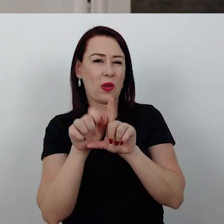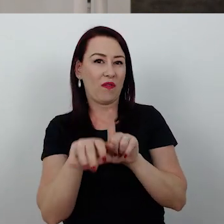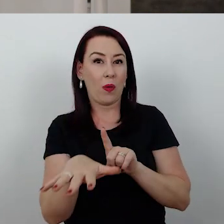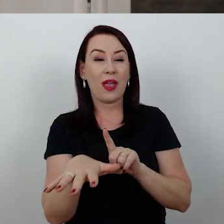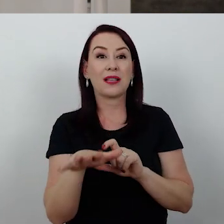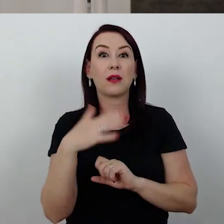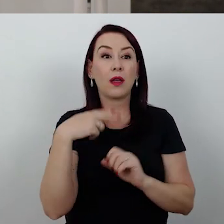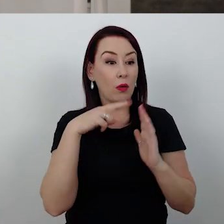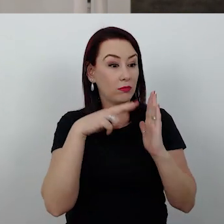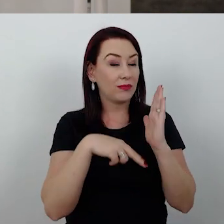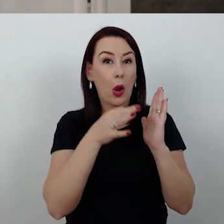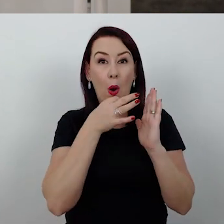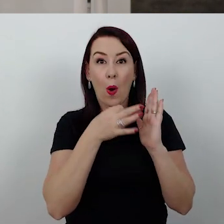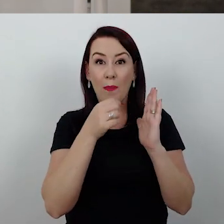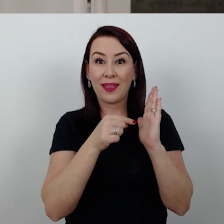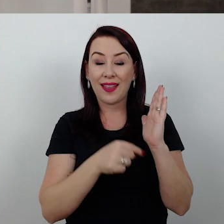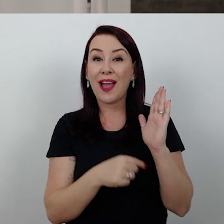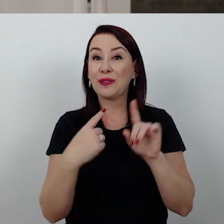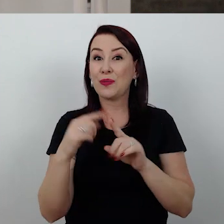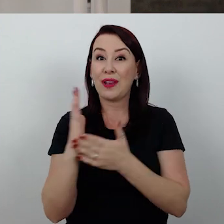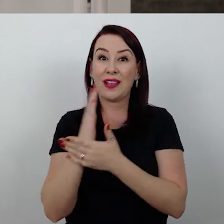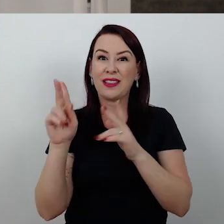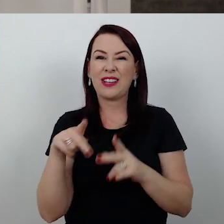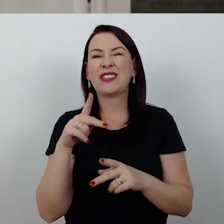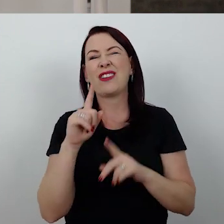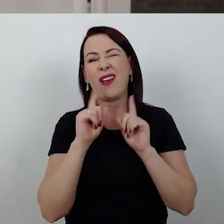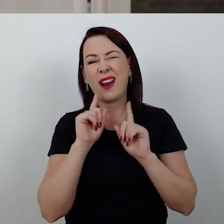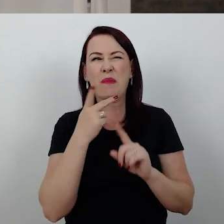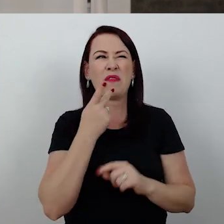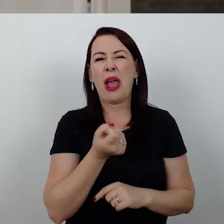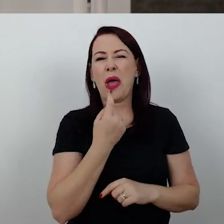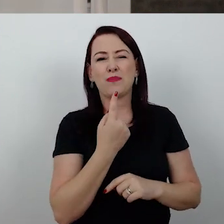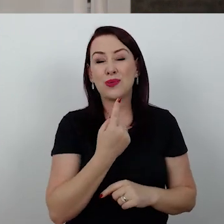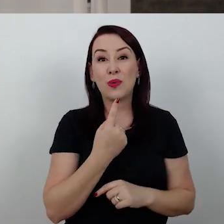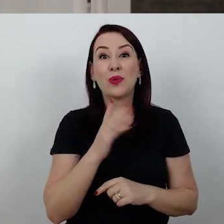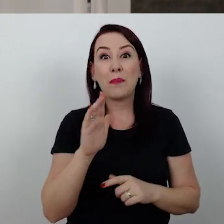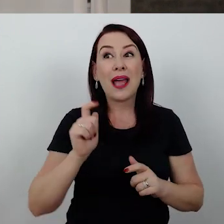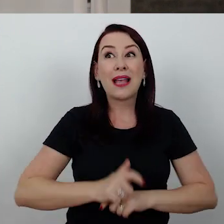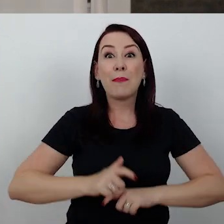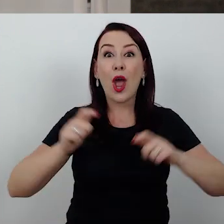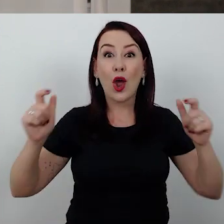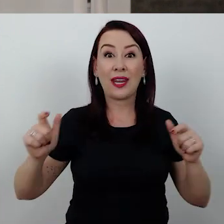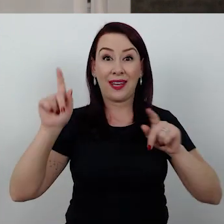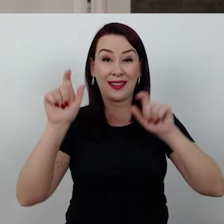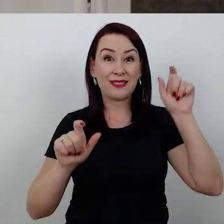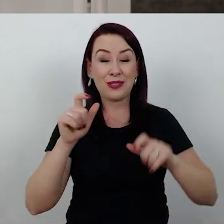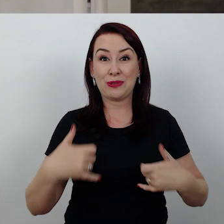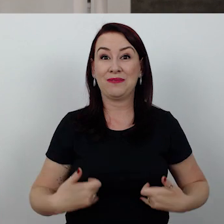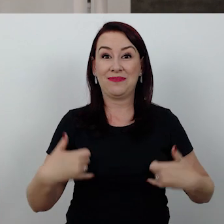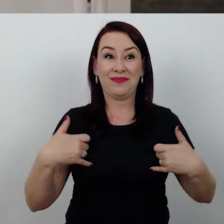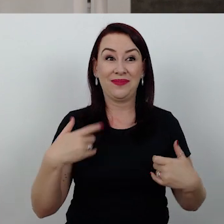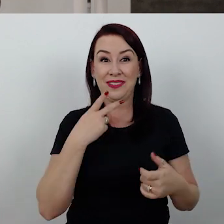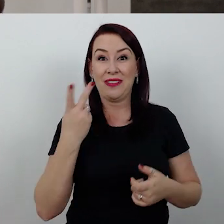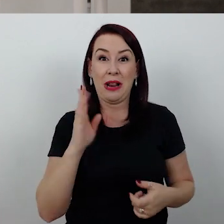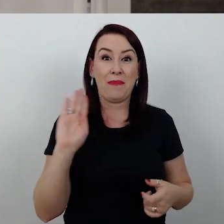E aí a galera, eu vejo nos comentários, eu acho muito legal, porque tem a galera que fica, ai, que absurdo, não sei o quê. Mas a maioria era tipo assim, ai, BH